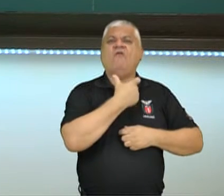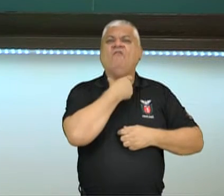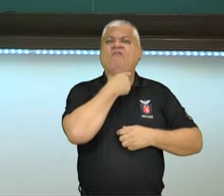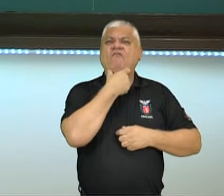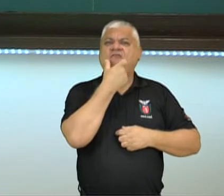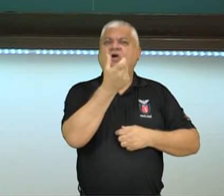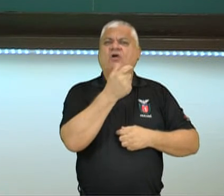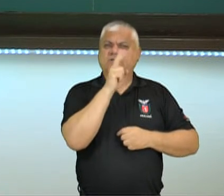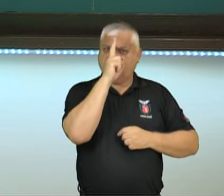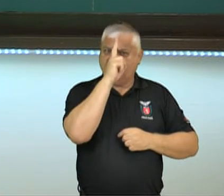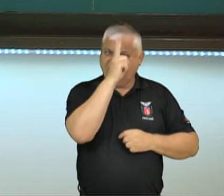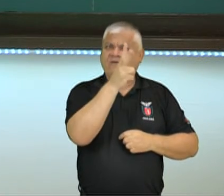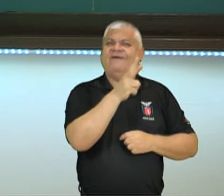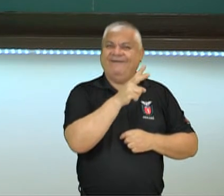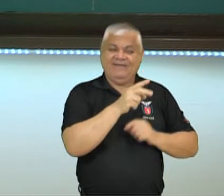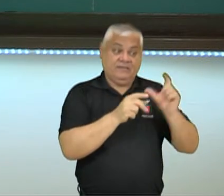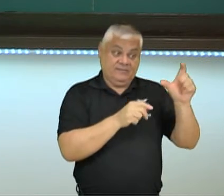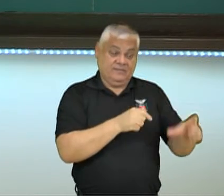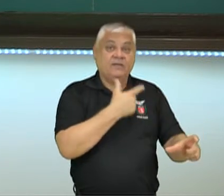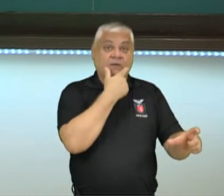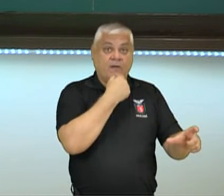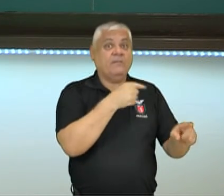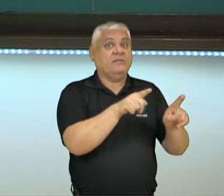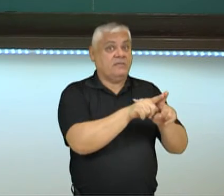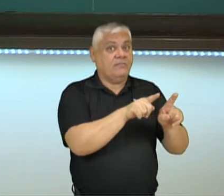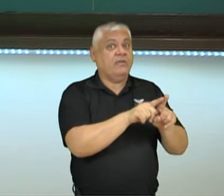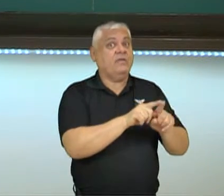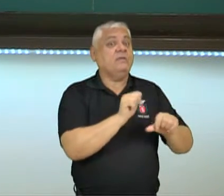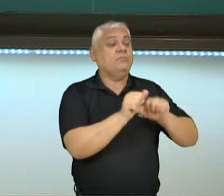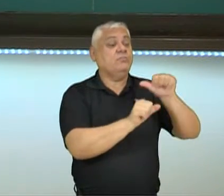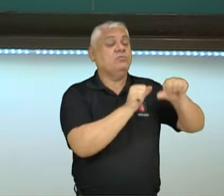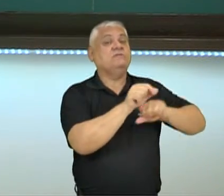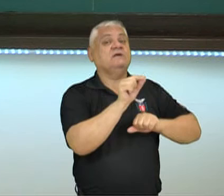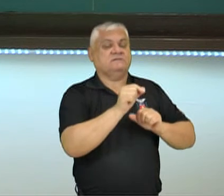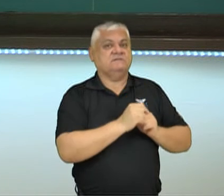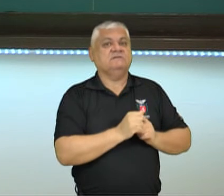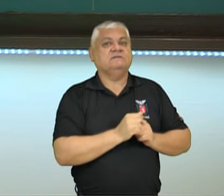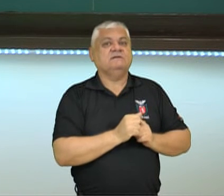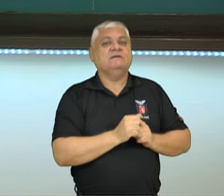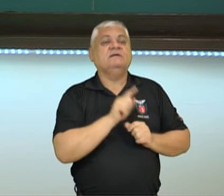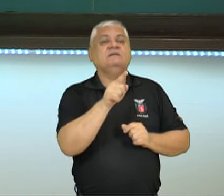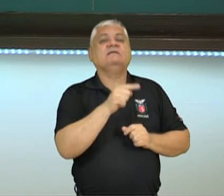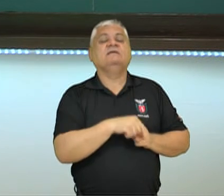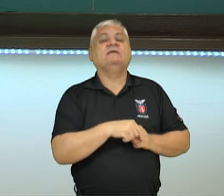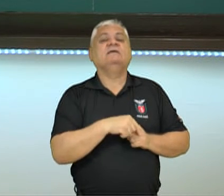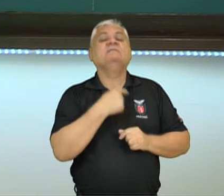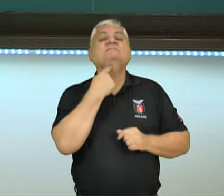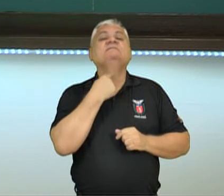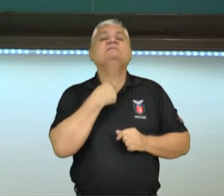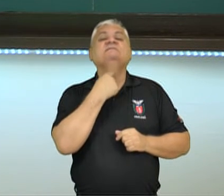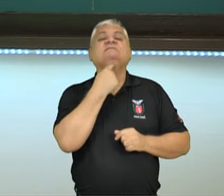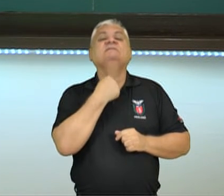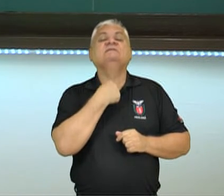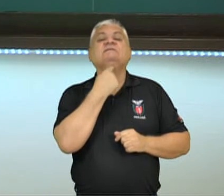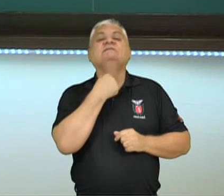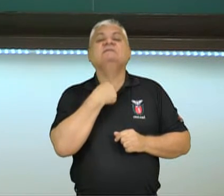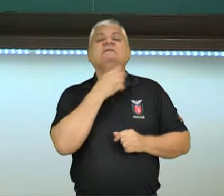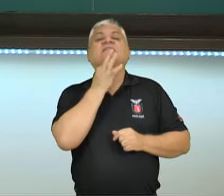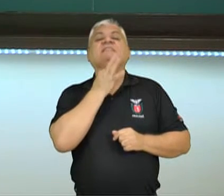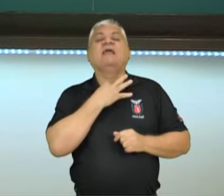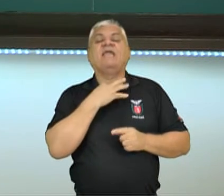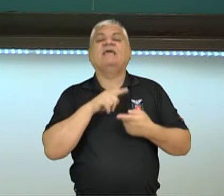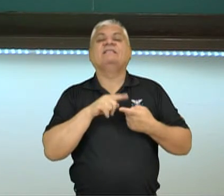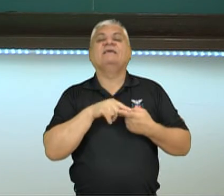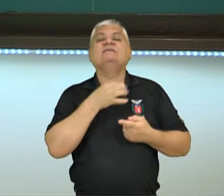voz grossa, e nessa região também uma outra mudança, né? É que aqui próxima à traqueia do homem,